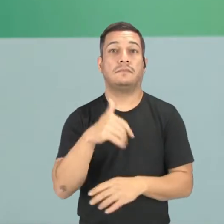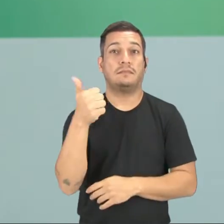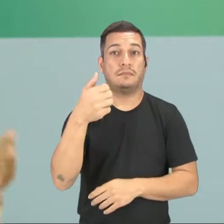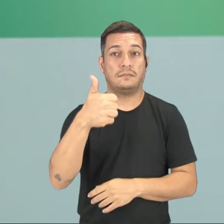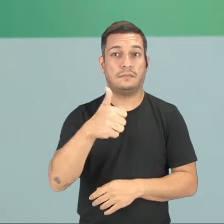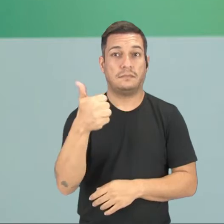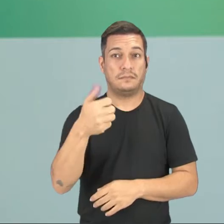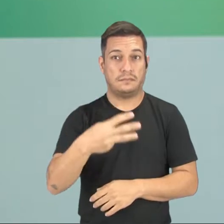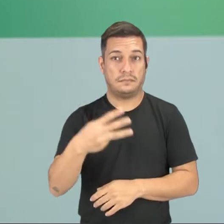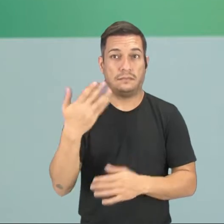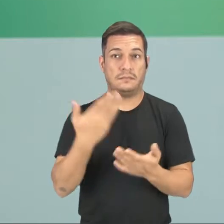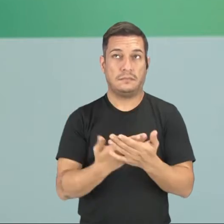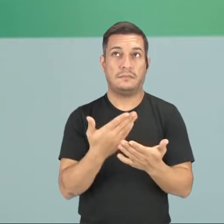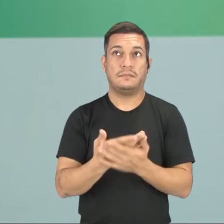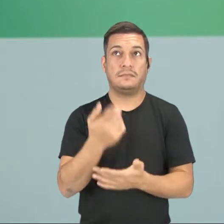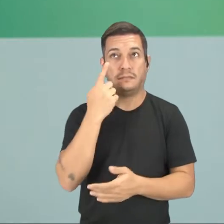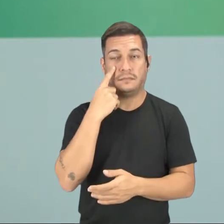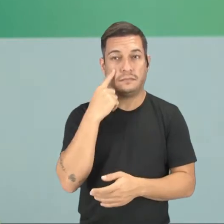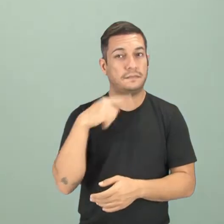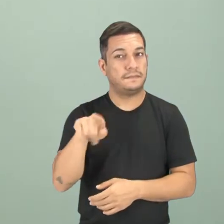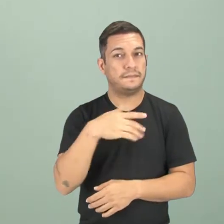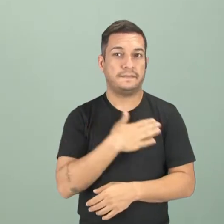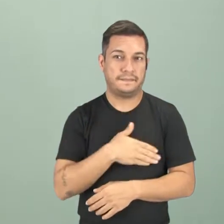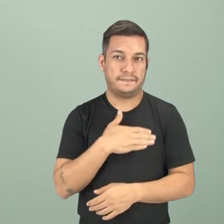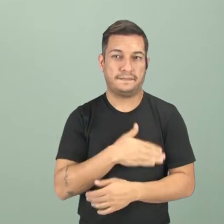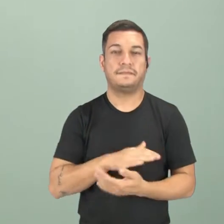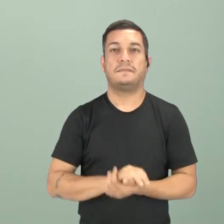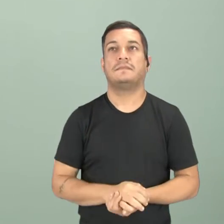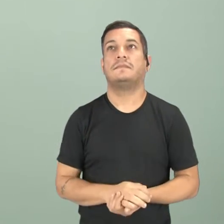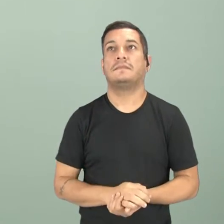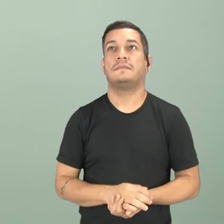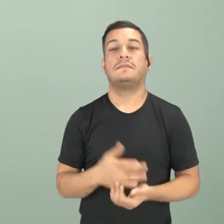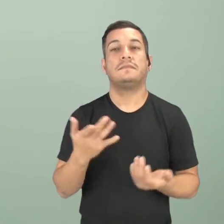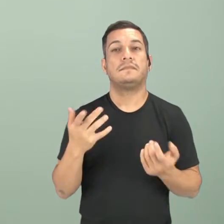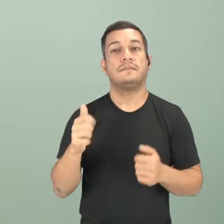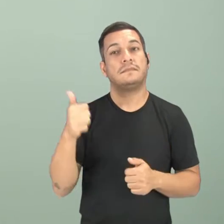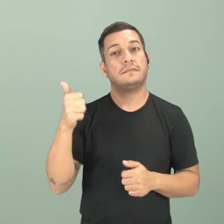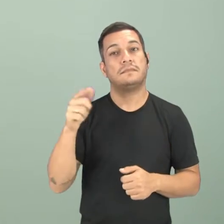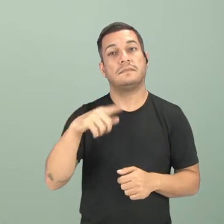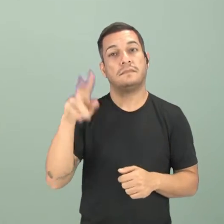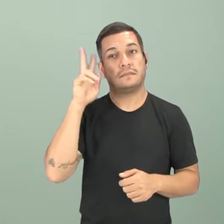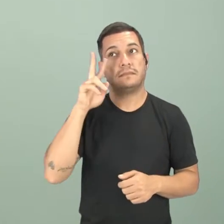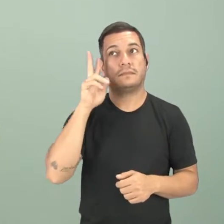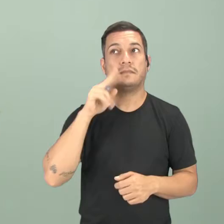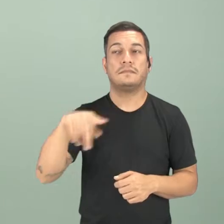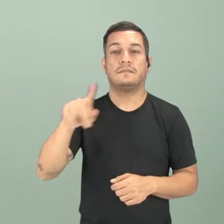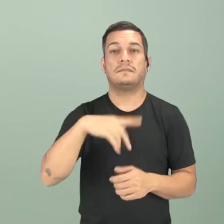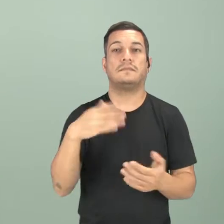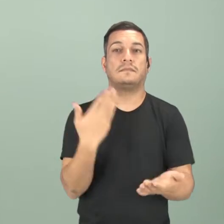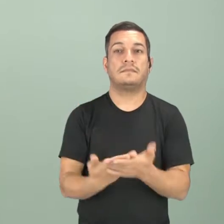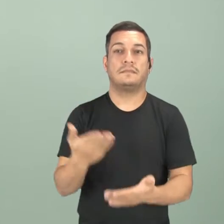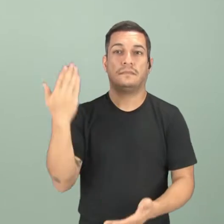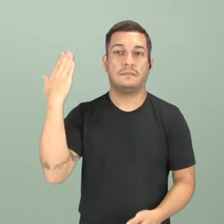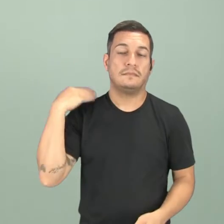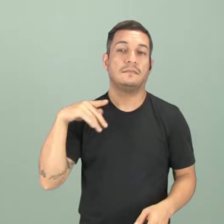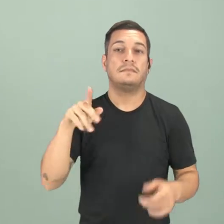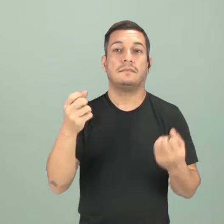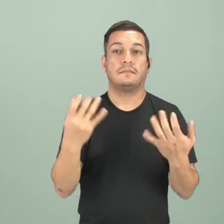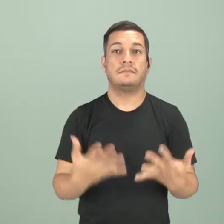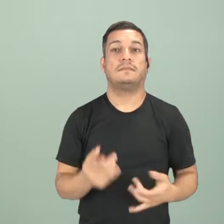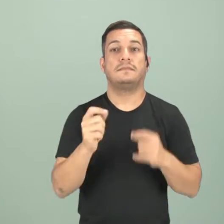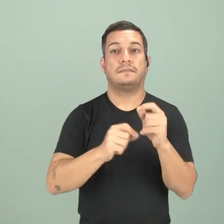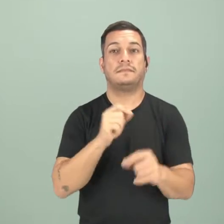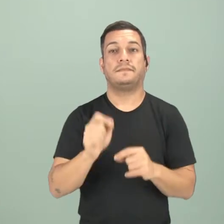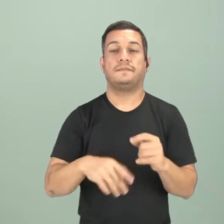13ª e venham comigo e espero que vocês gostem muito. Gostaria primeiro de lembrar a vocês que na aula passada nós trabalhamos